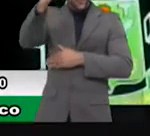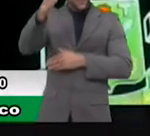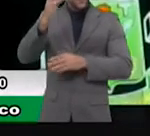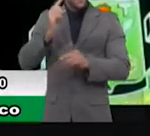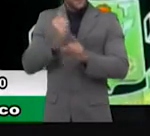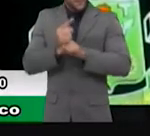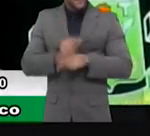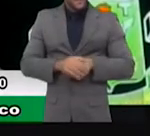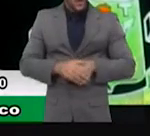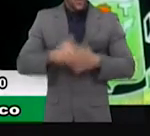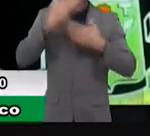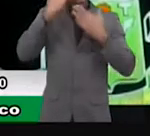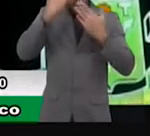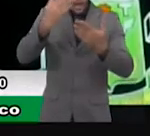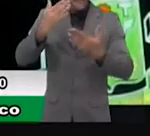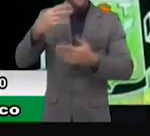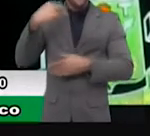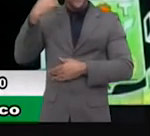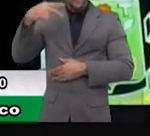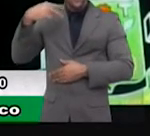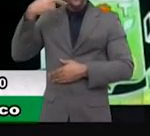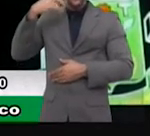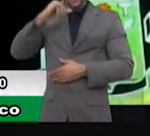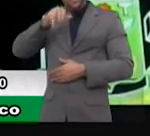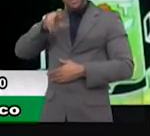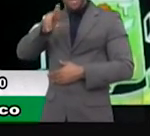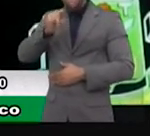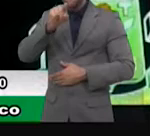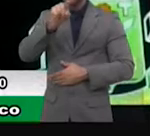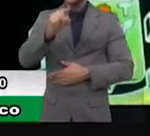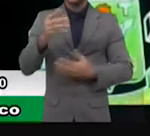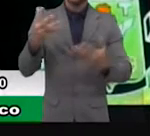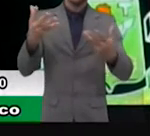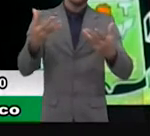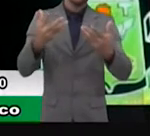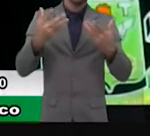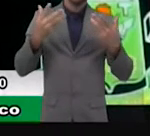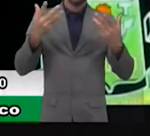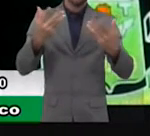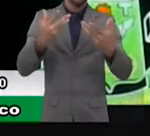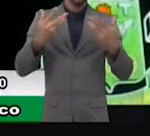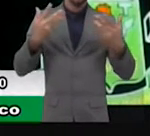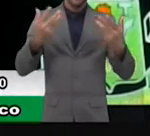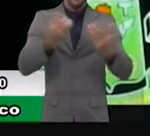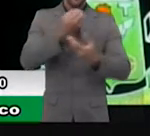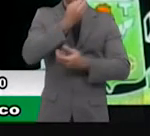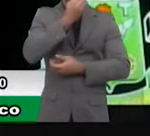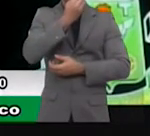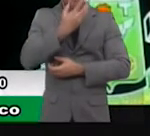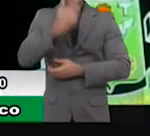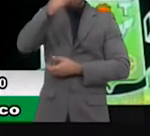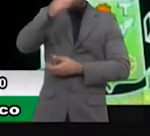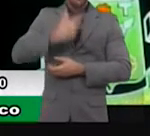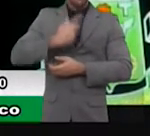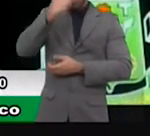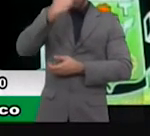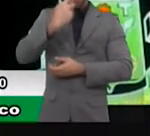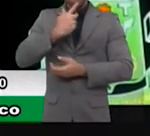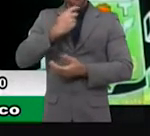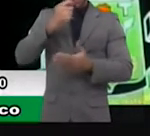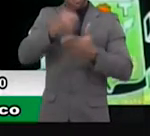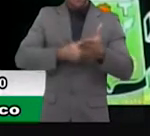Obrigado, senhor Jair, Vossa Excelência, que foi um combatente em sempre